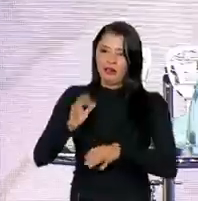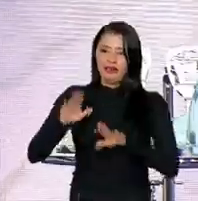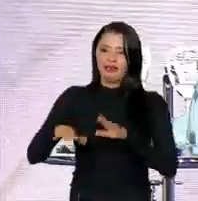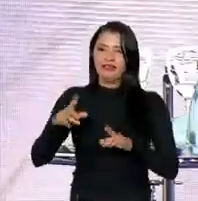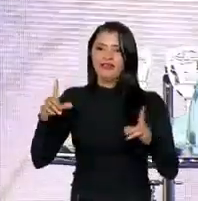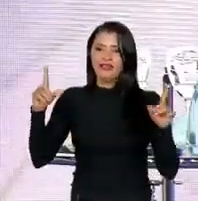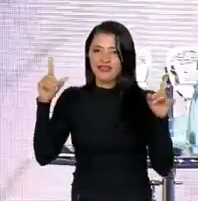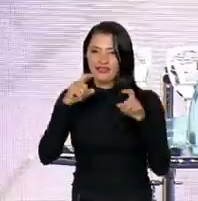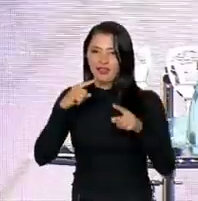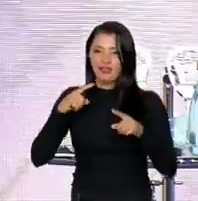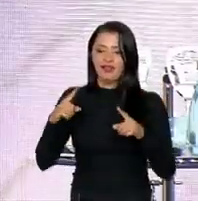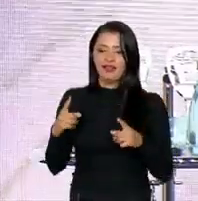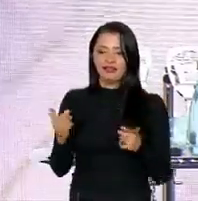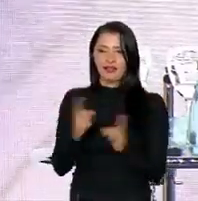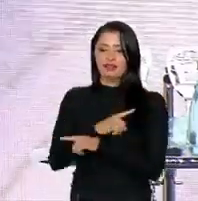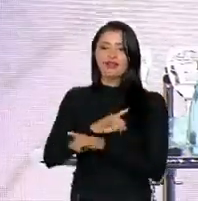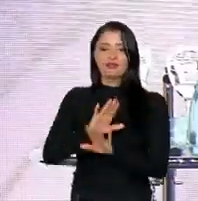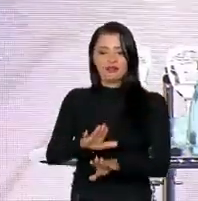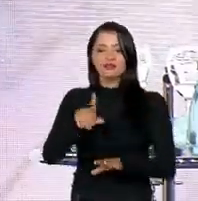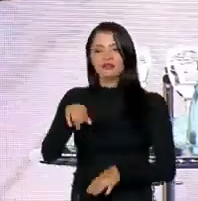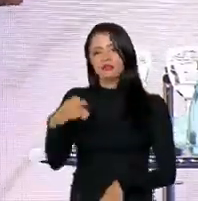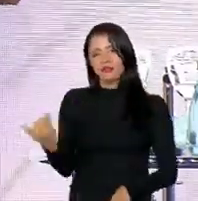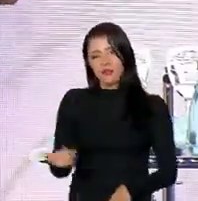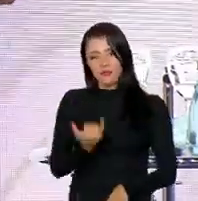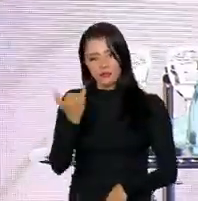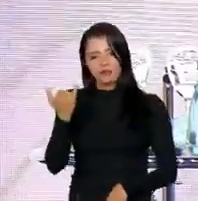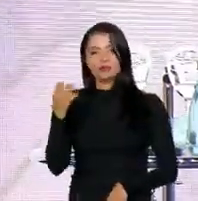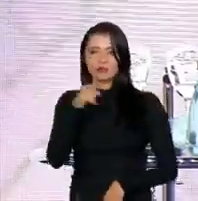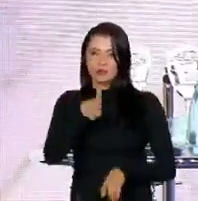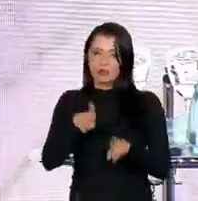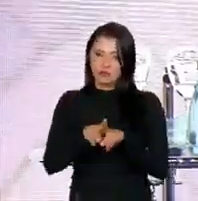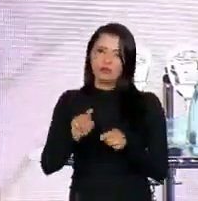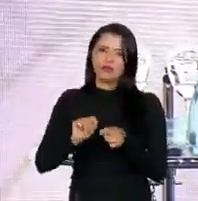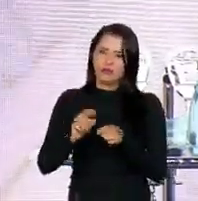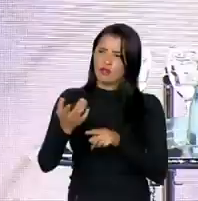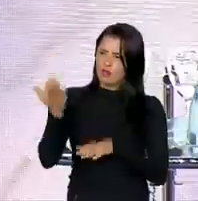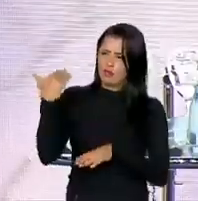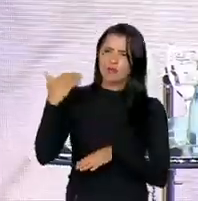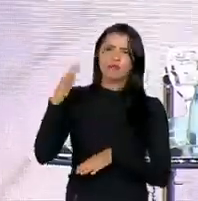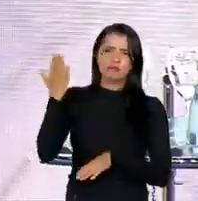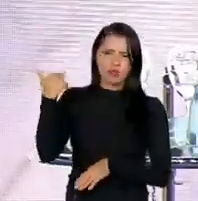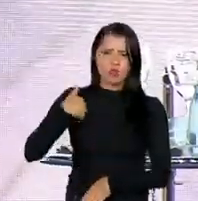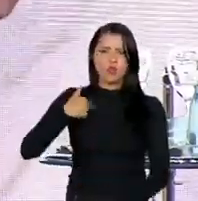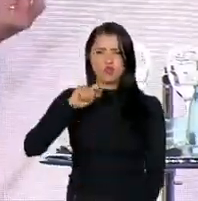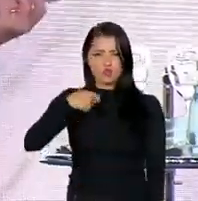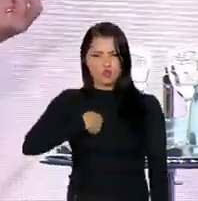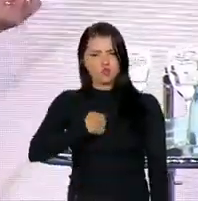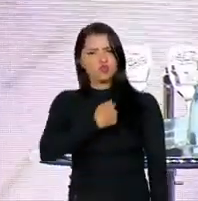viu? Então, é muito importante. Lá, a gente fez também lá, na época que eu era governador,